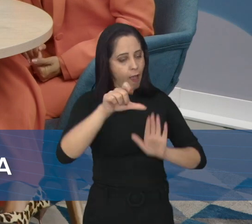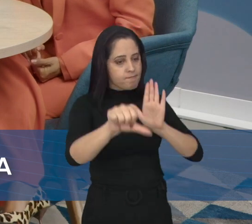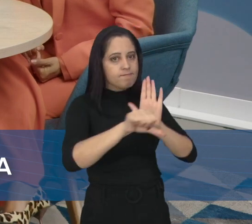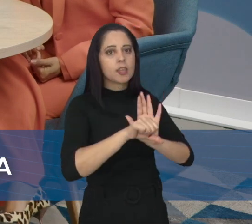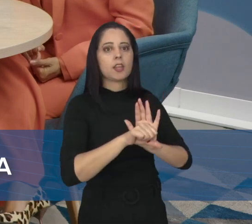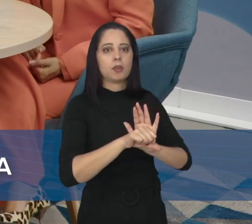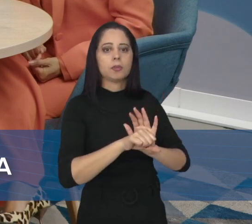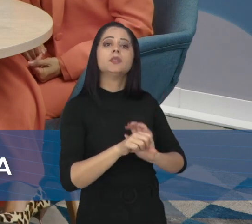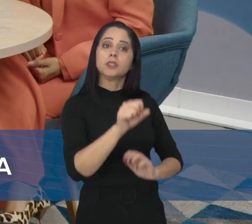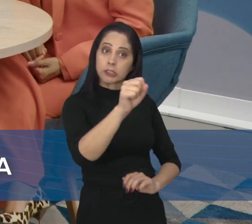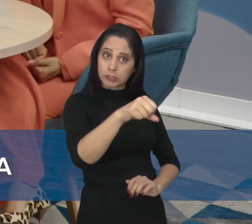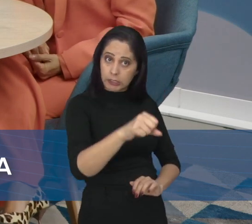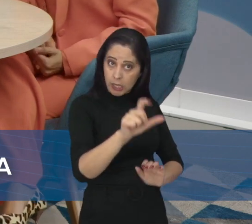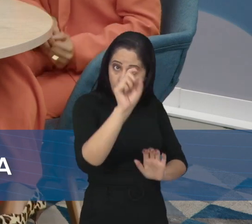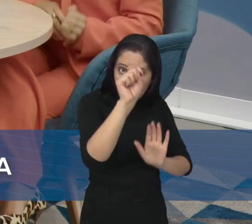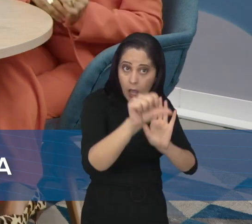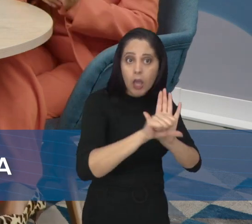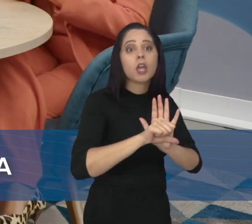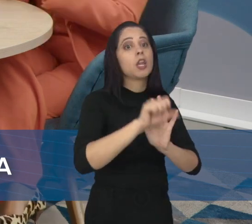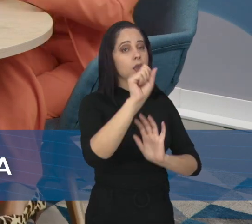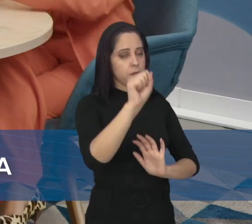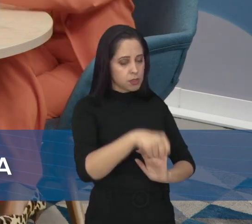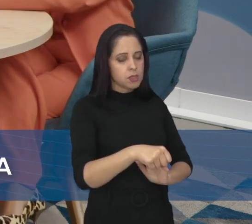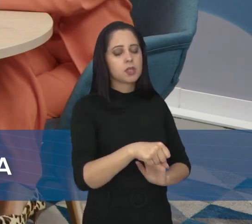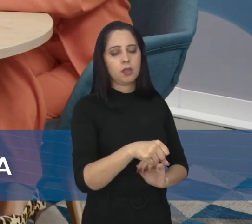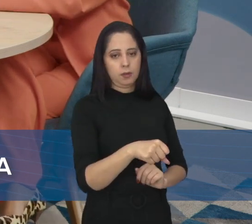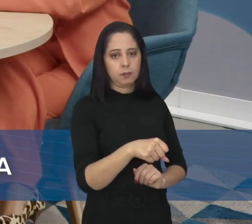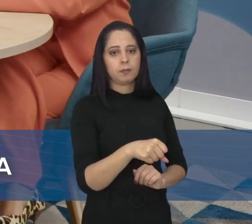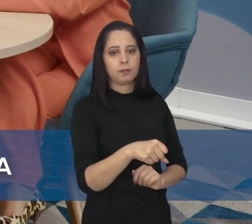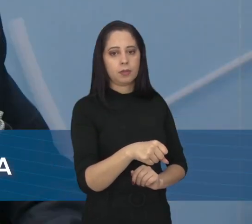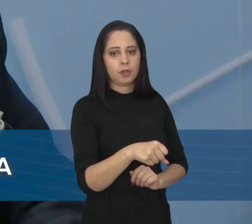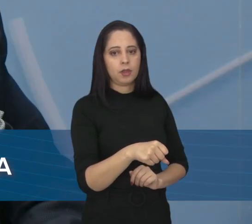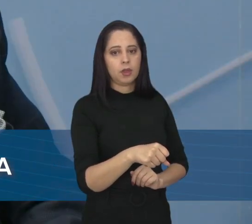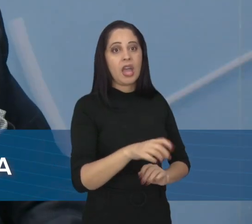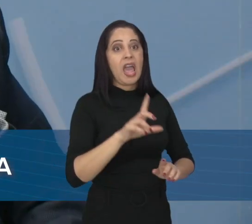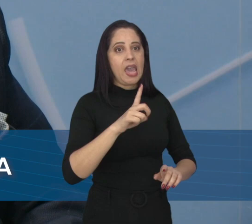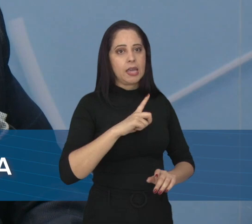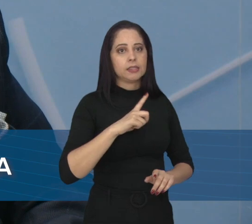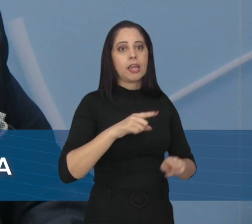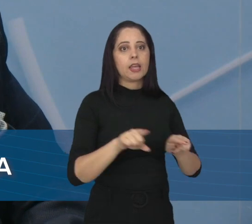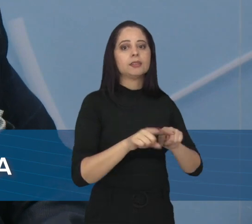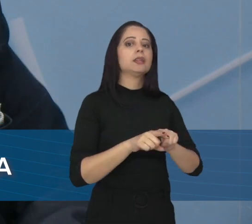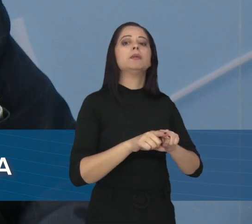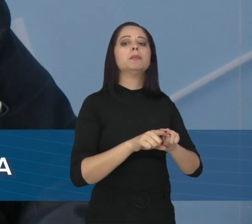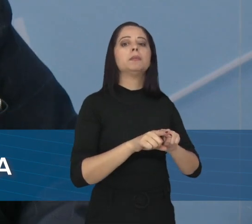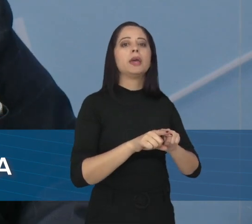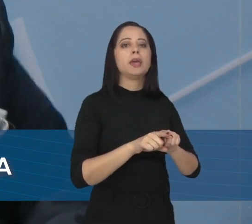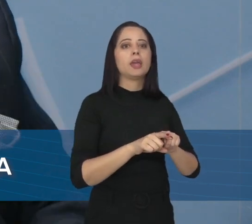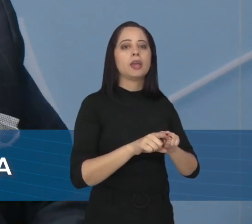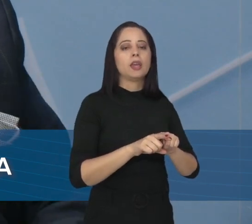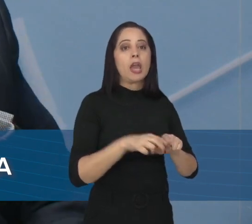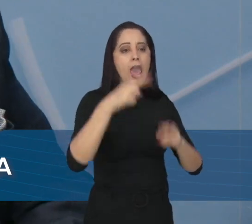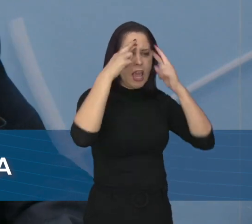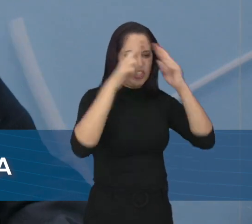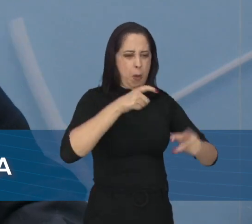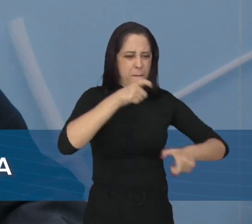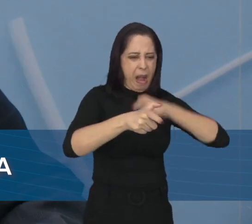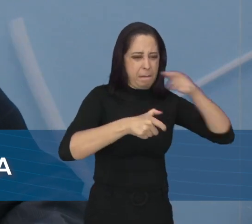Inclusive, existe a figura do crime de injúria qualificada por preconceito